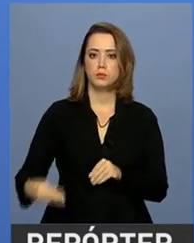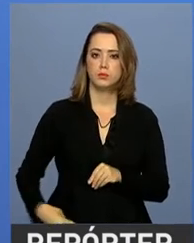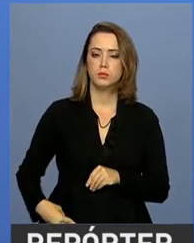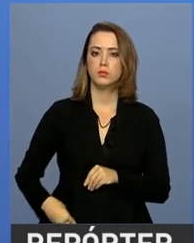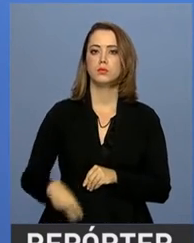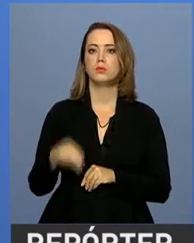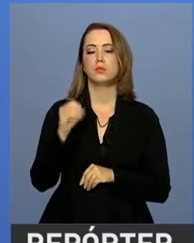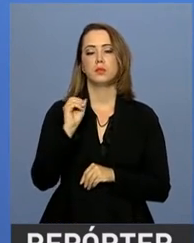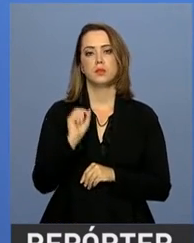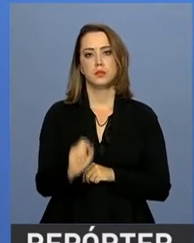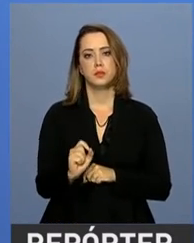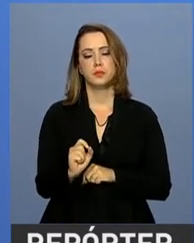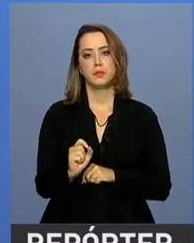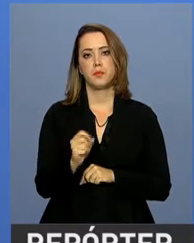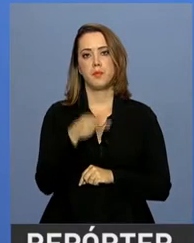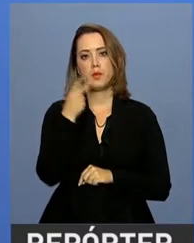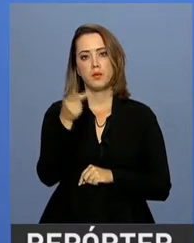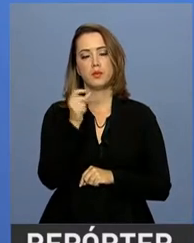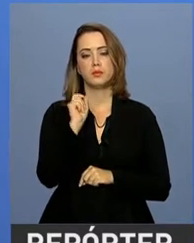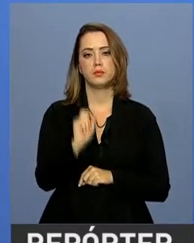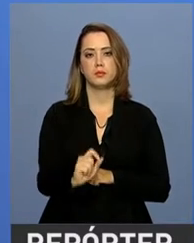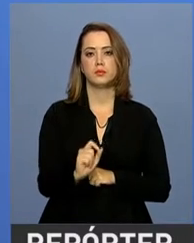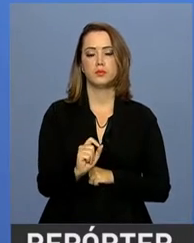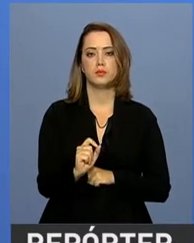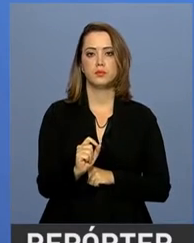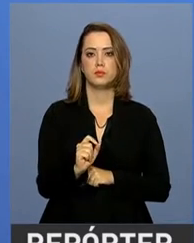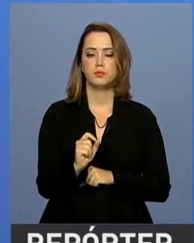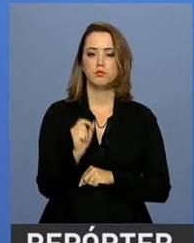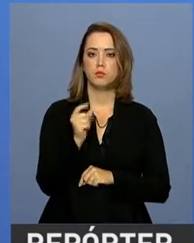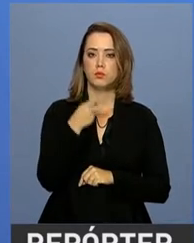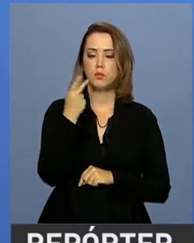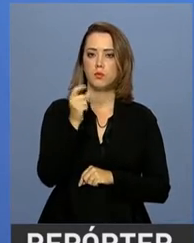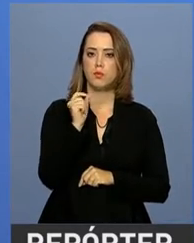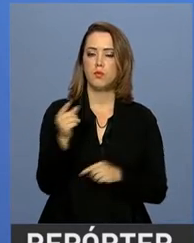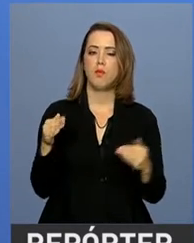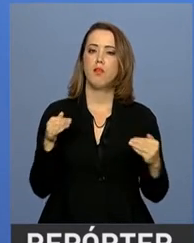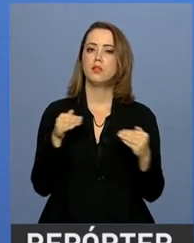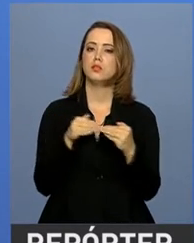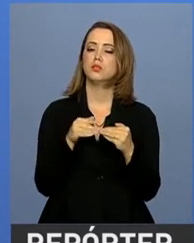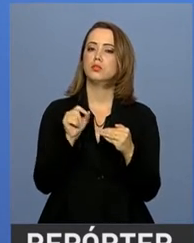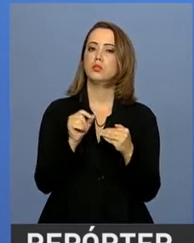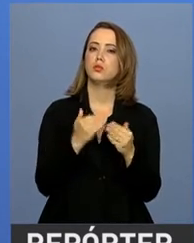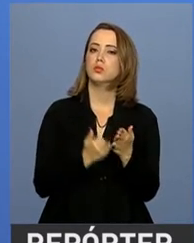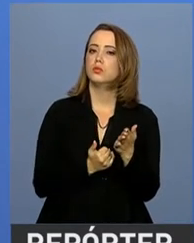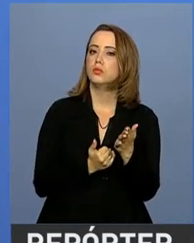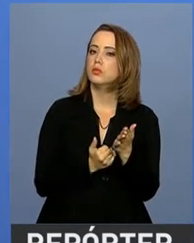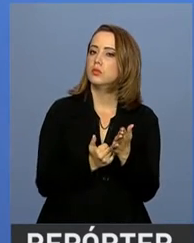Thiori, diz respeito a, digamos assim, a permanência